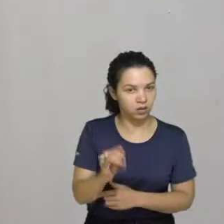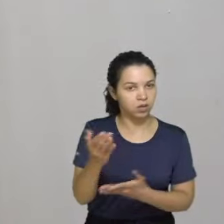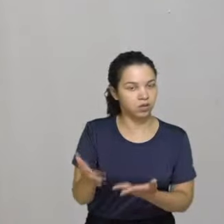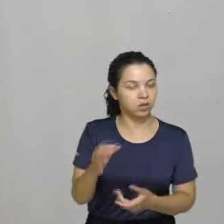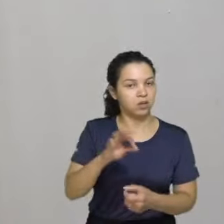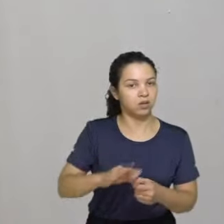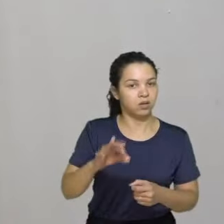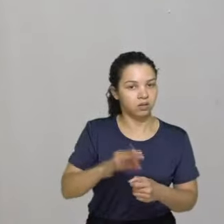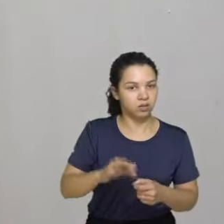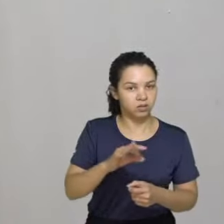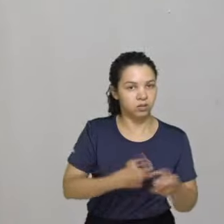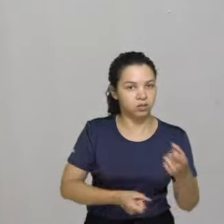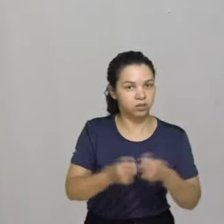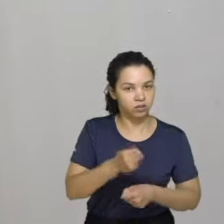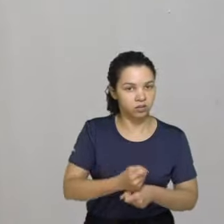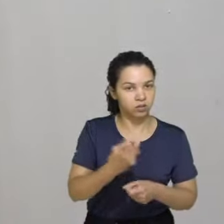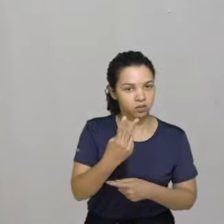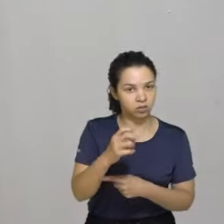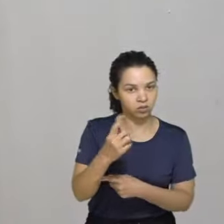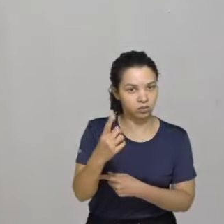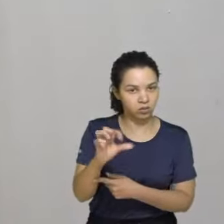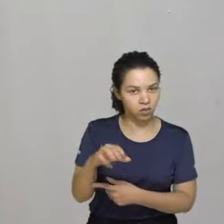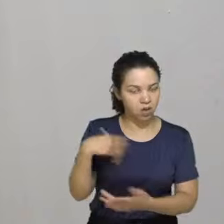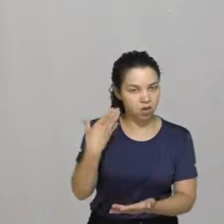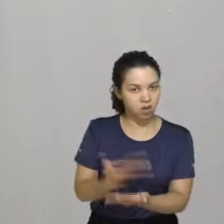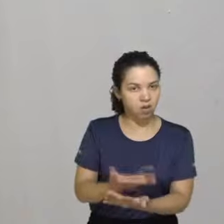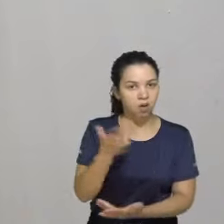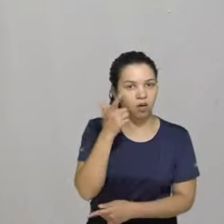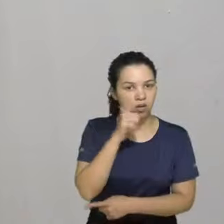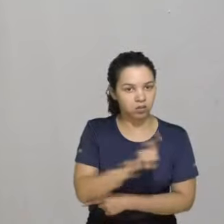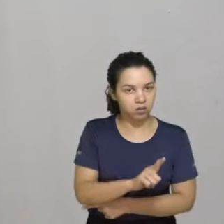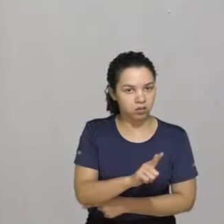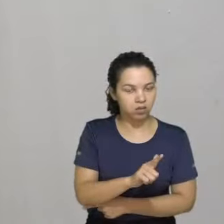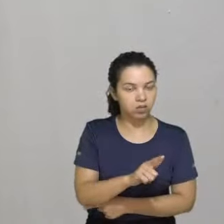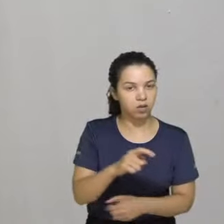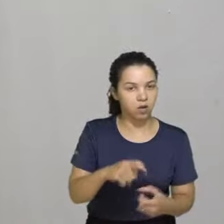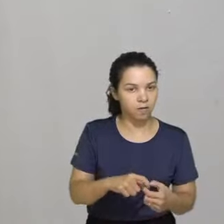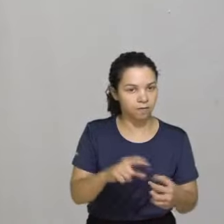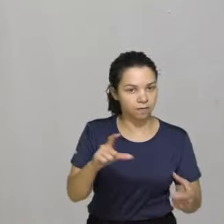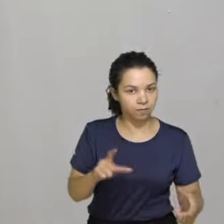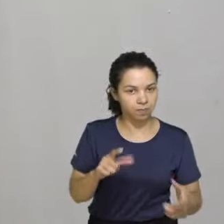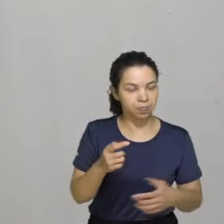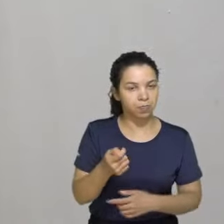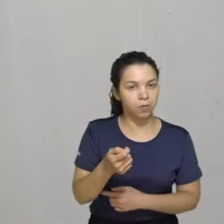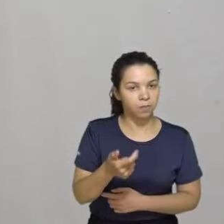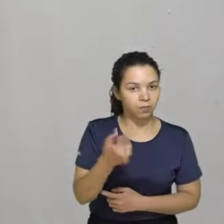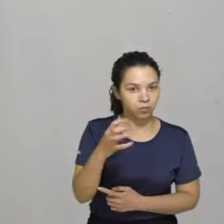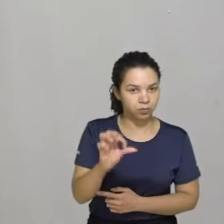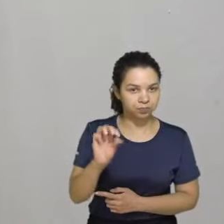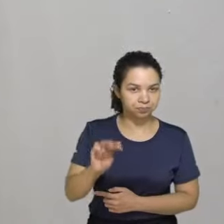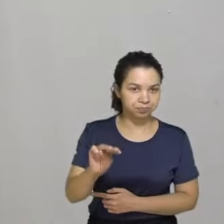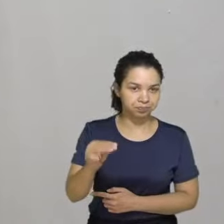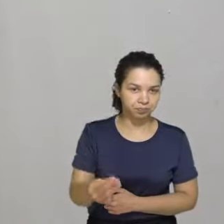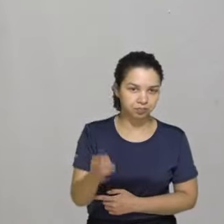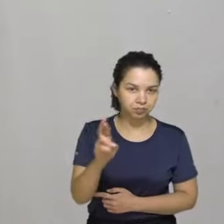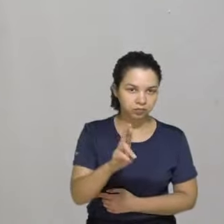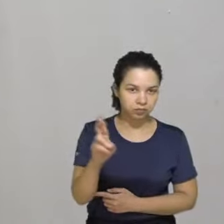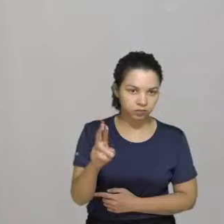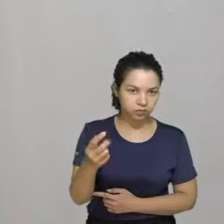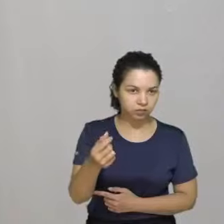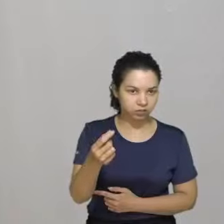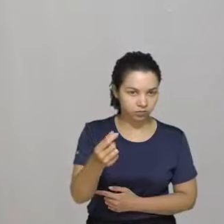desde 2019 para cá, já consegui com que fosse desvinculados quase 9 milhões de reais, recursos